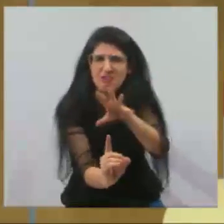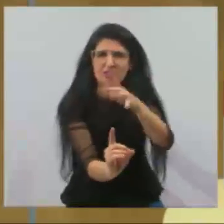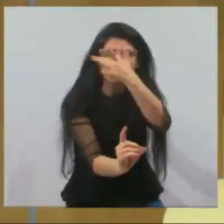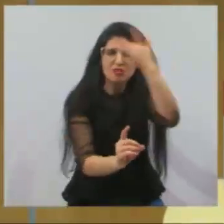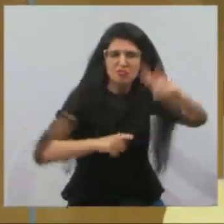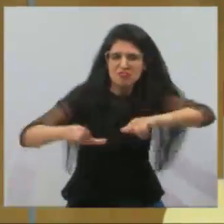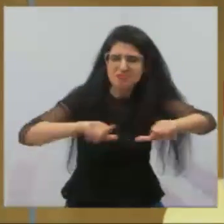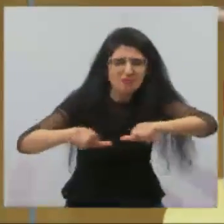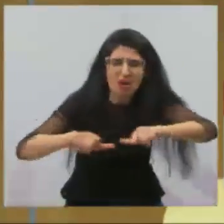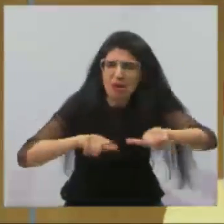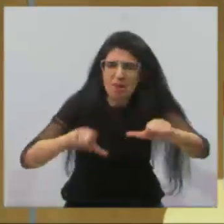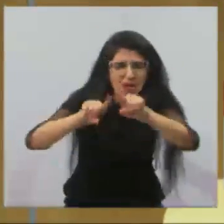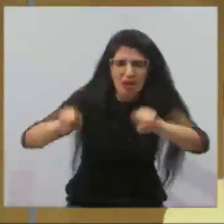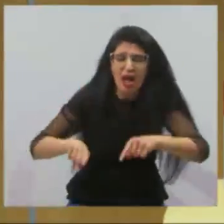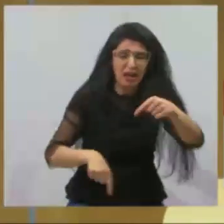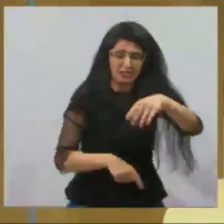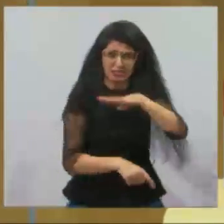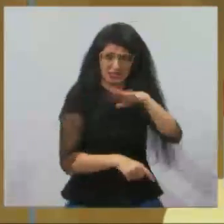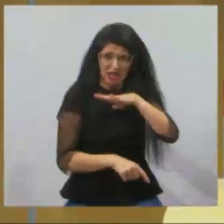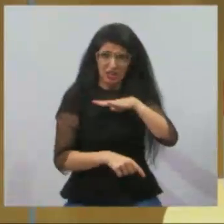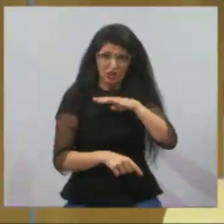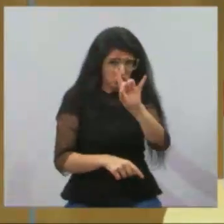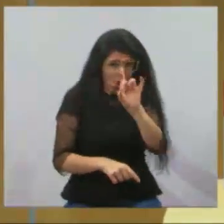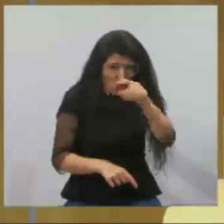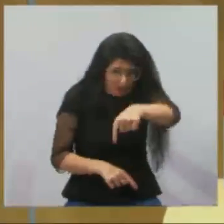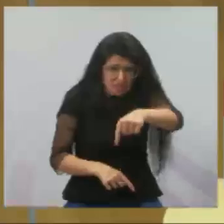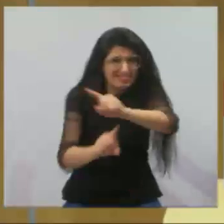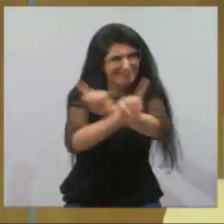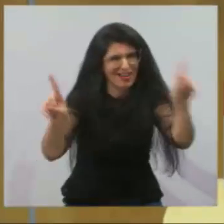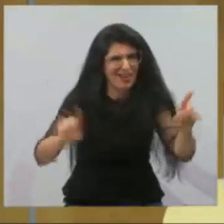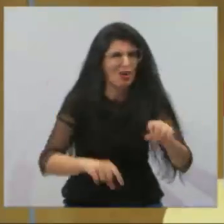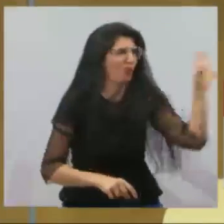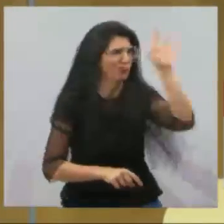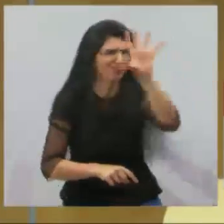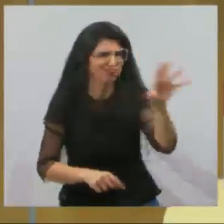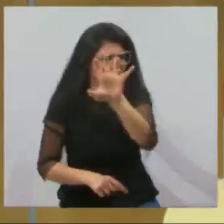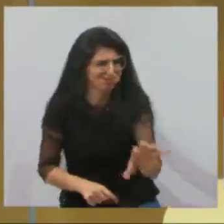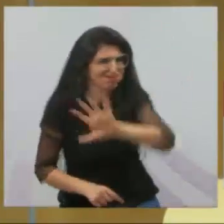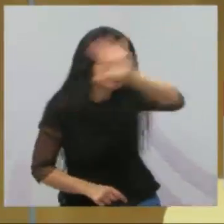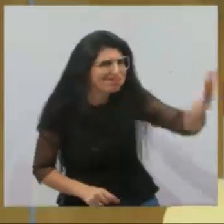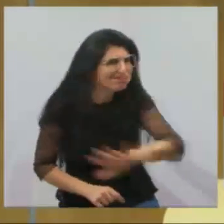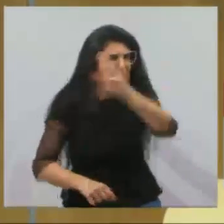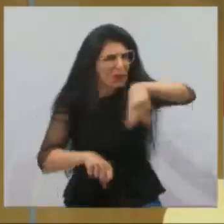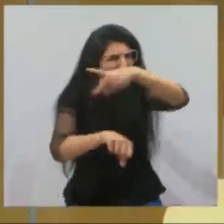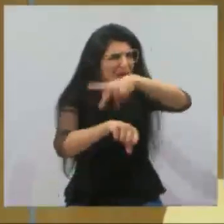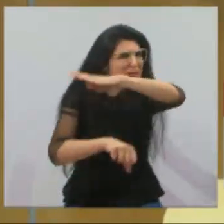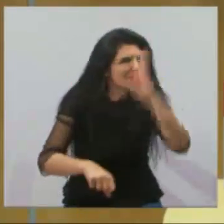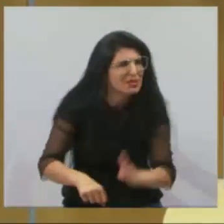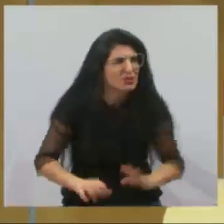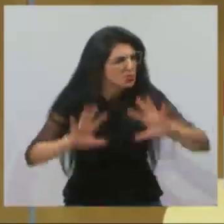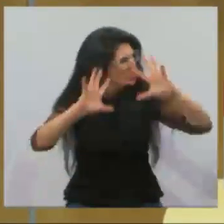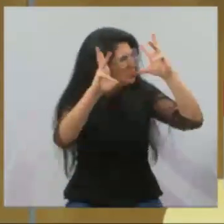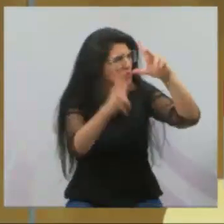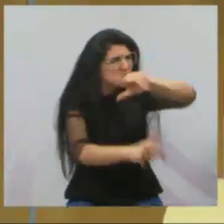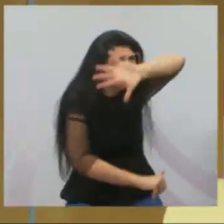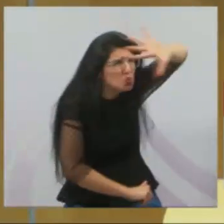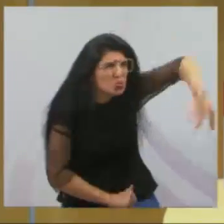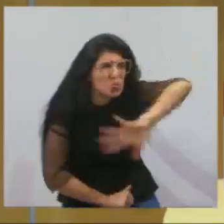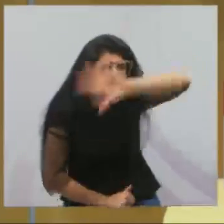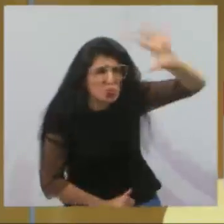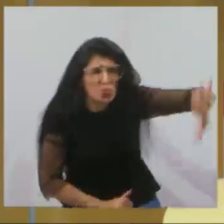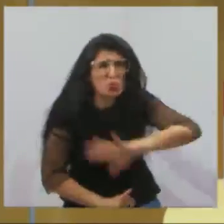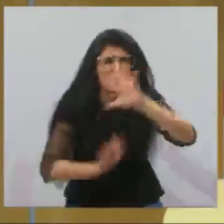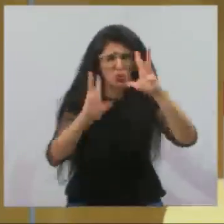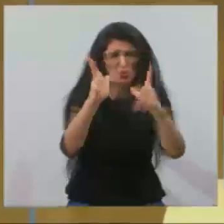aqui na nossa cidade, mas em várias cidades. E a gente sabe muito bem, a dificuldade é muito grande. Nós sabemos